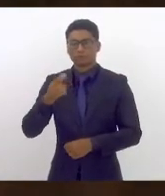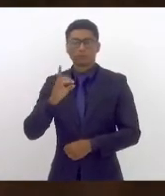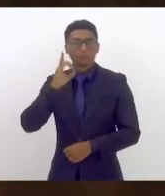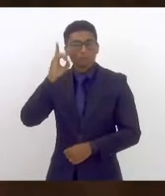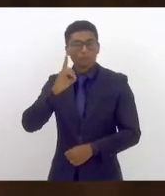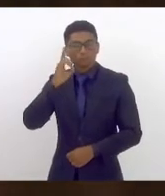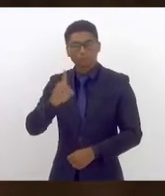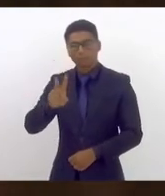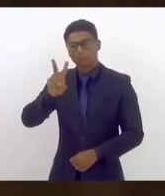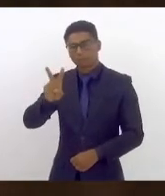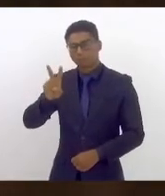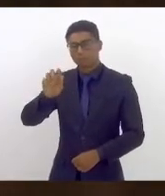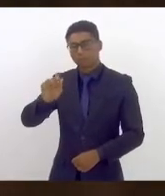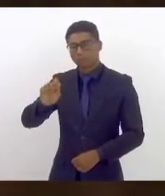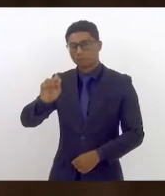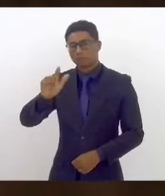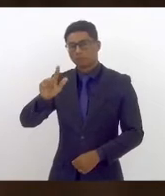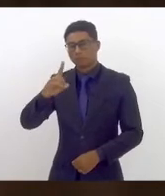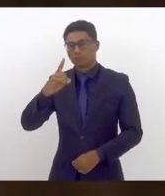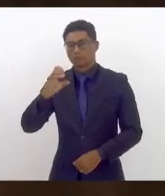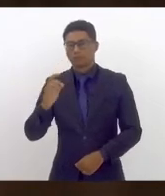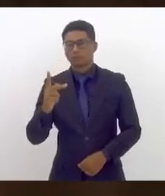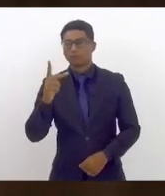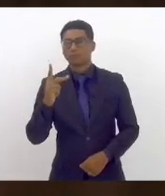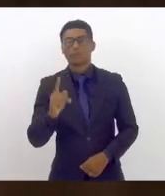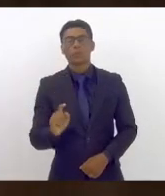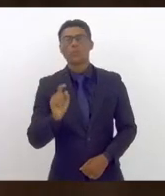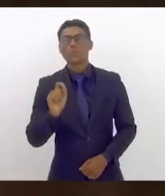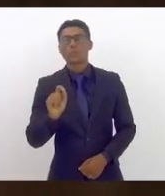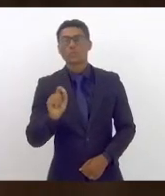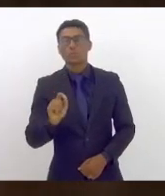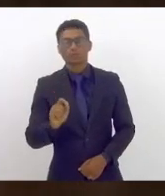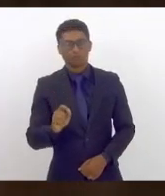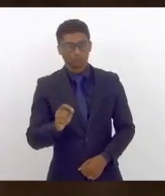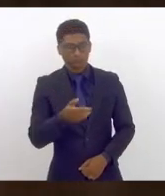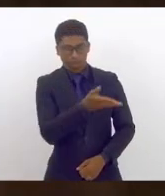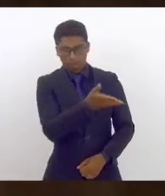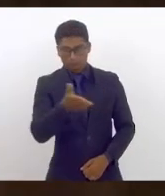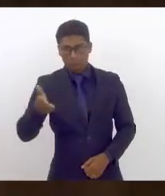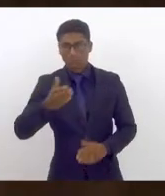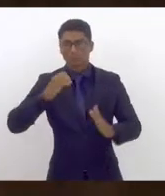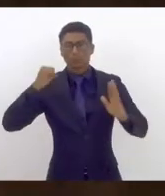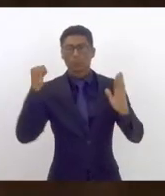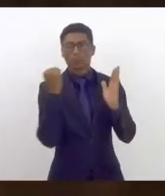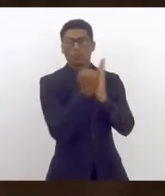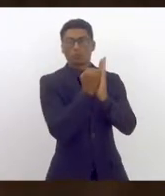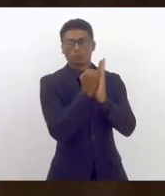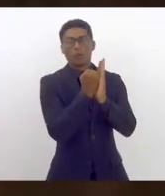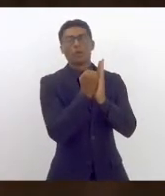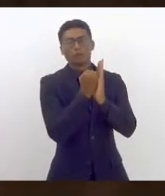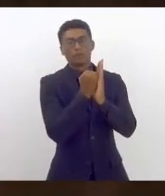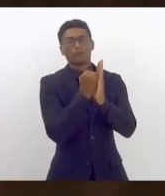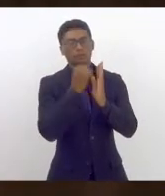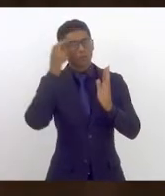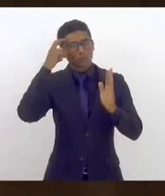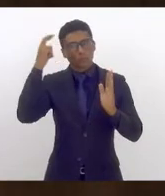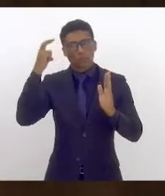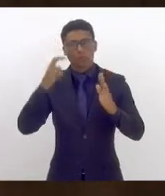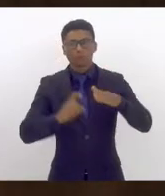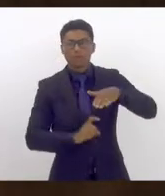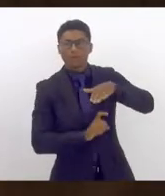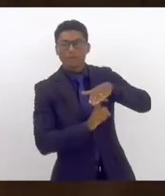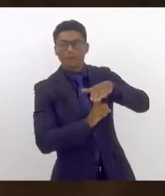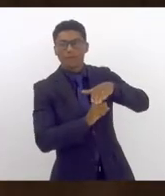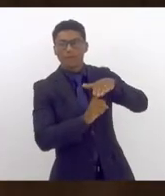deputado Valdete Carneiro que determina o tombamento como patrimônio cultural do Estado do Rio de Janeiro da feira